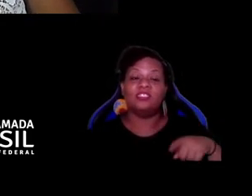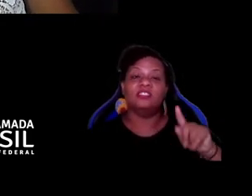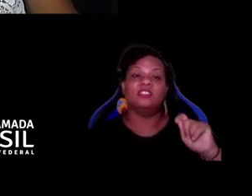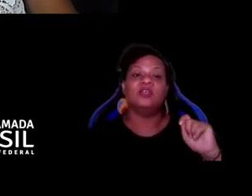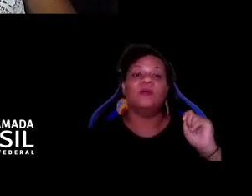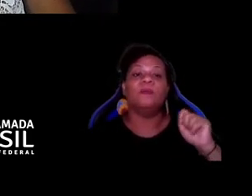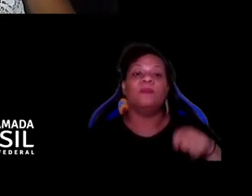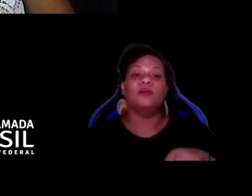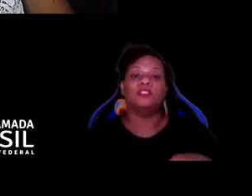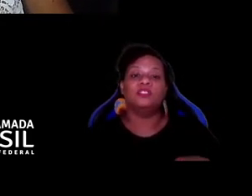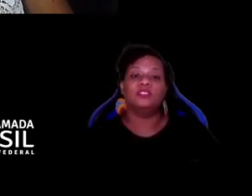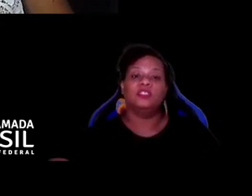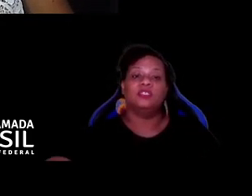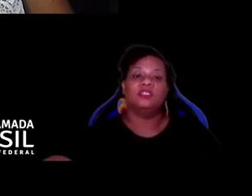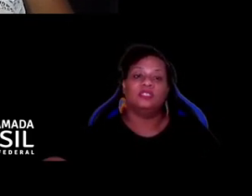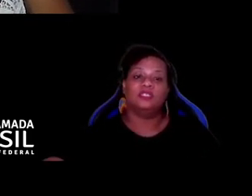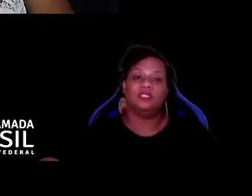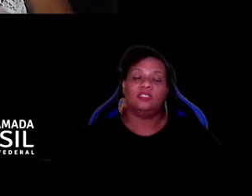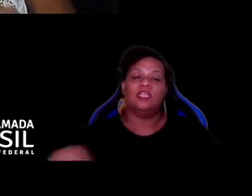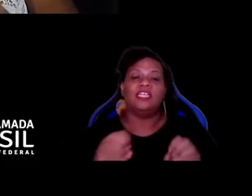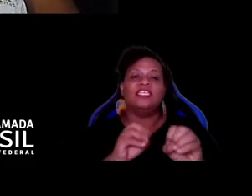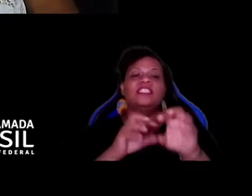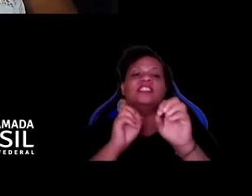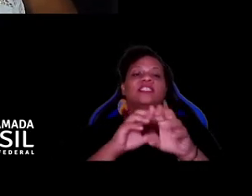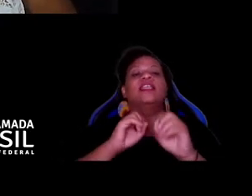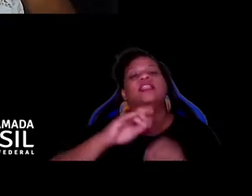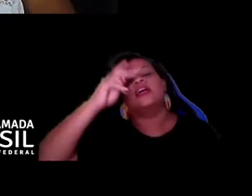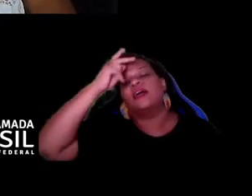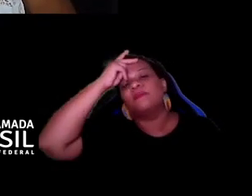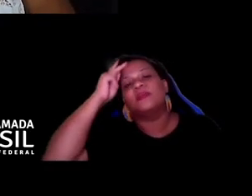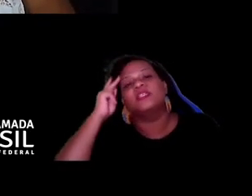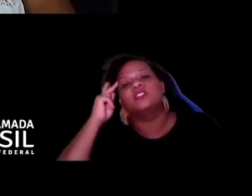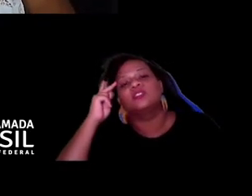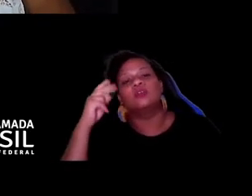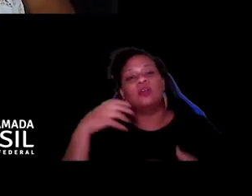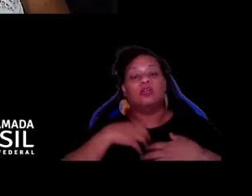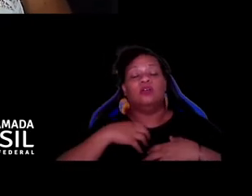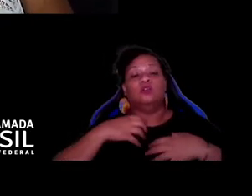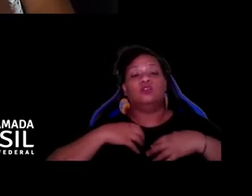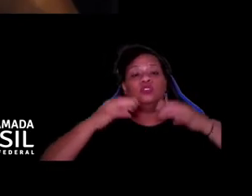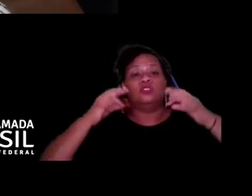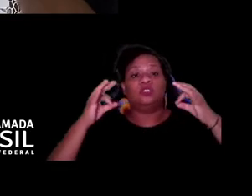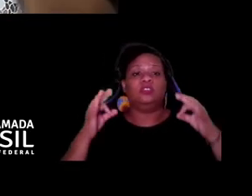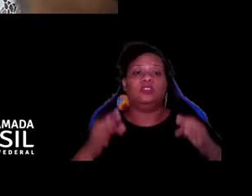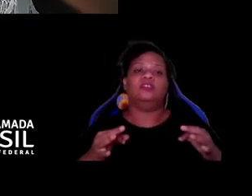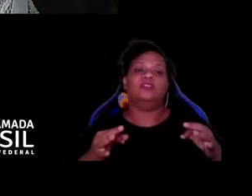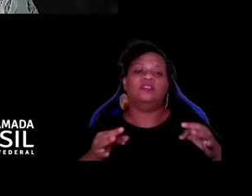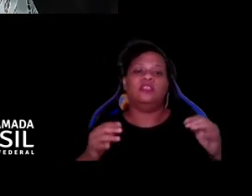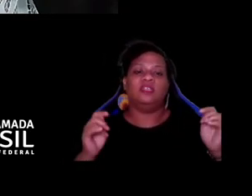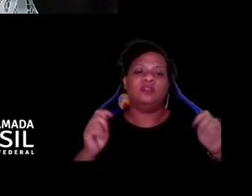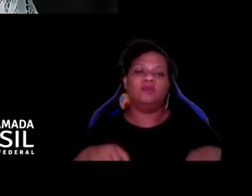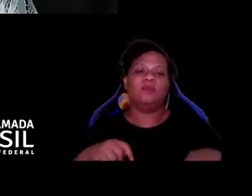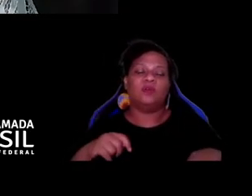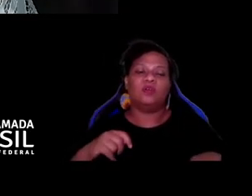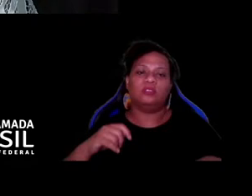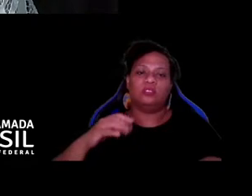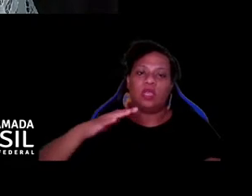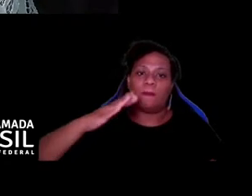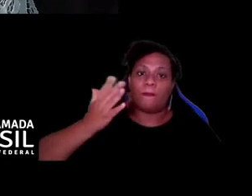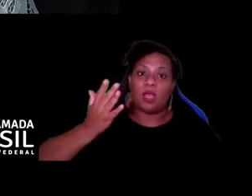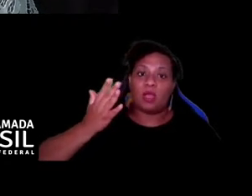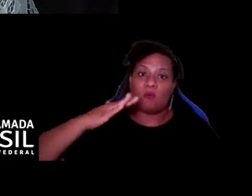para as pessoas a maneira correta, né, de você botar a mão,